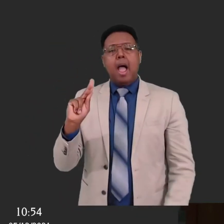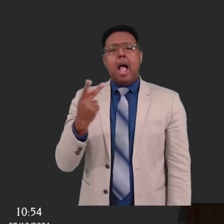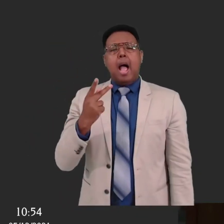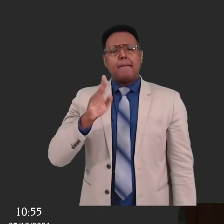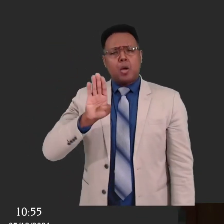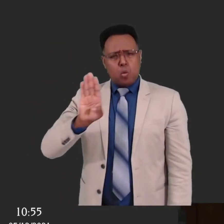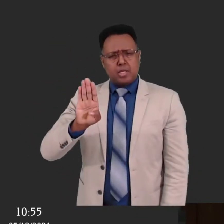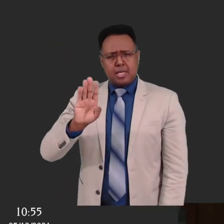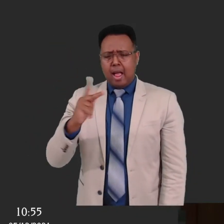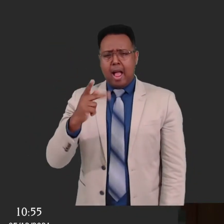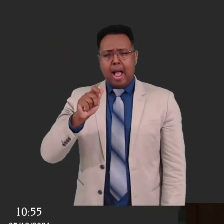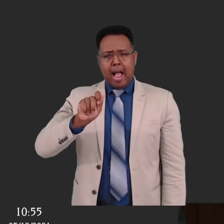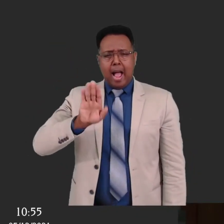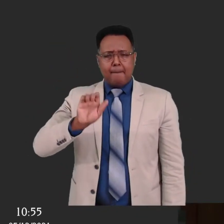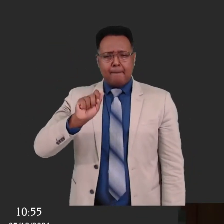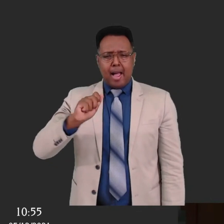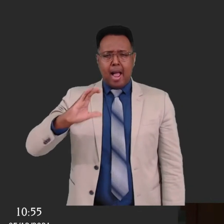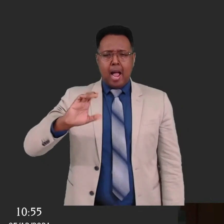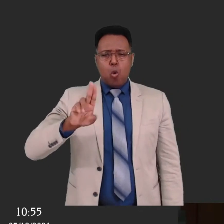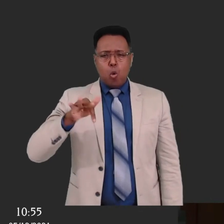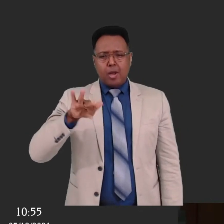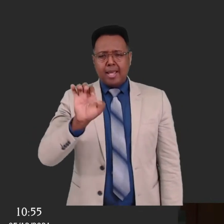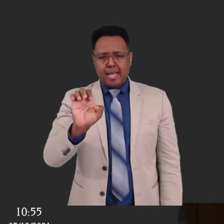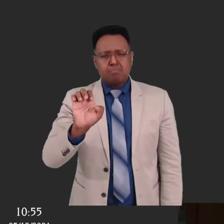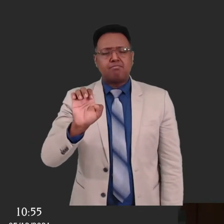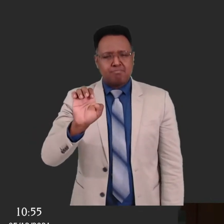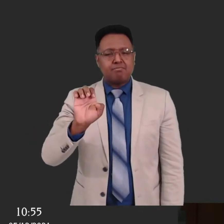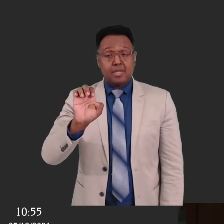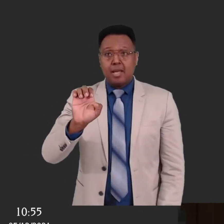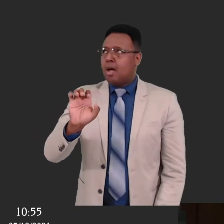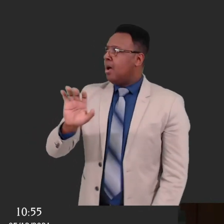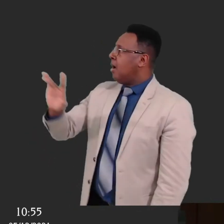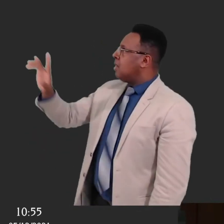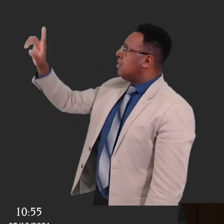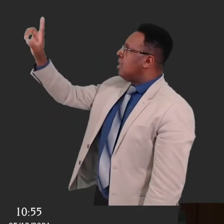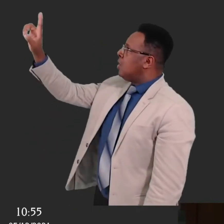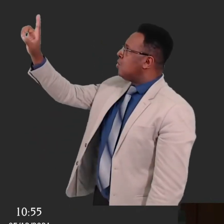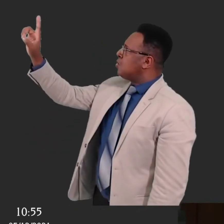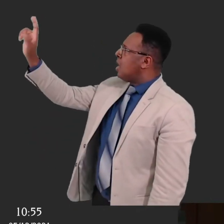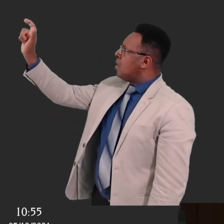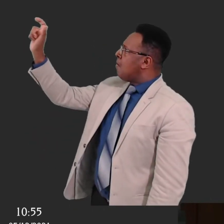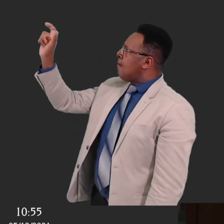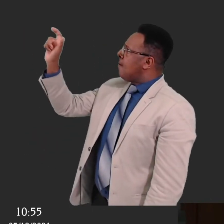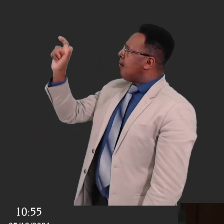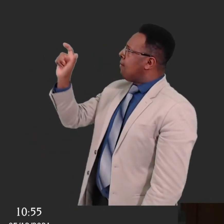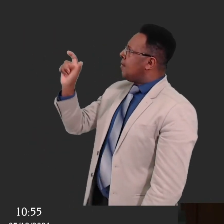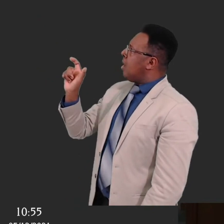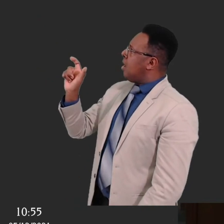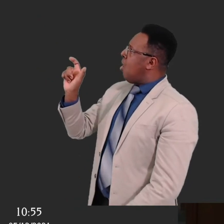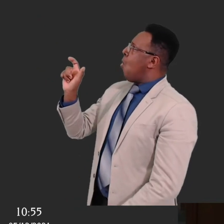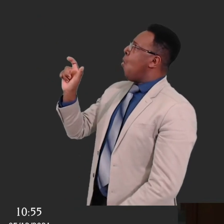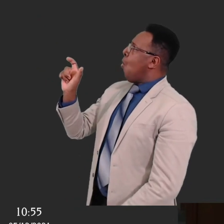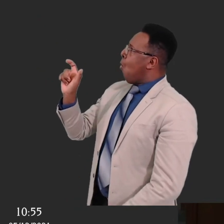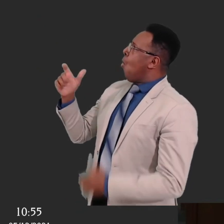Senhor, a tua palavra e temi. Quem ouve a palavra e teme, a palavra